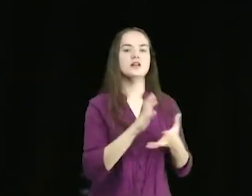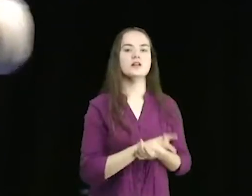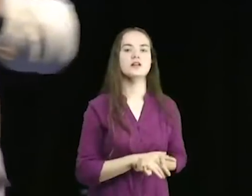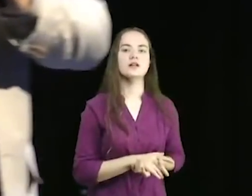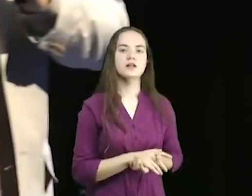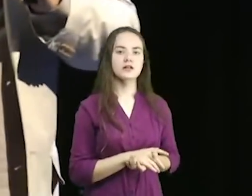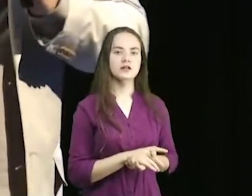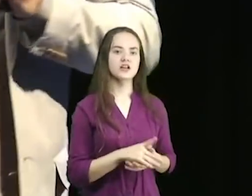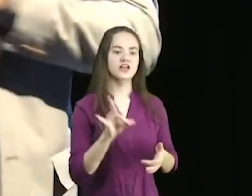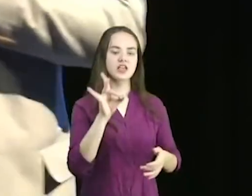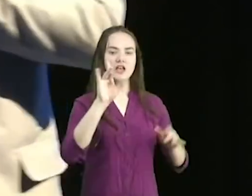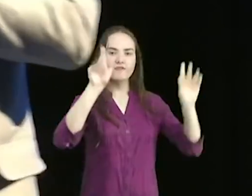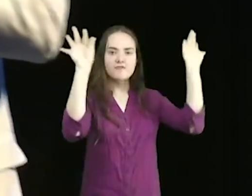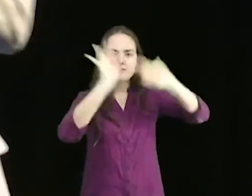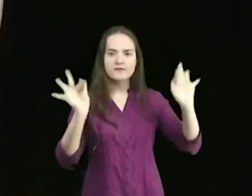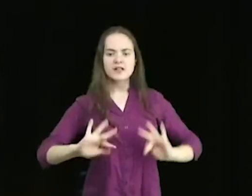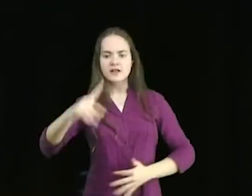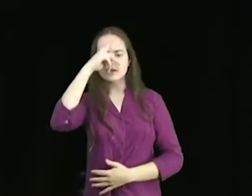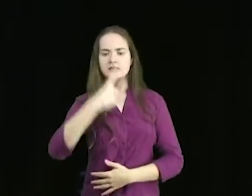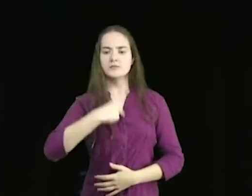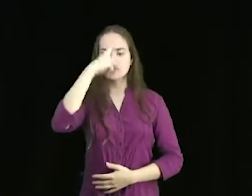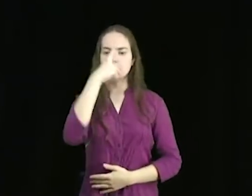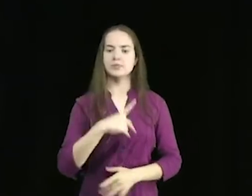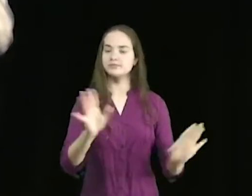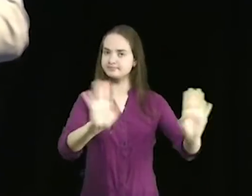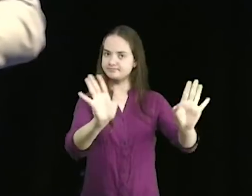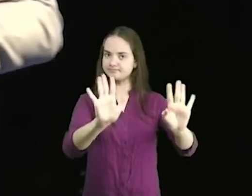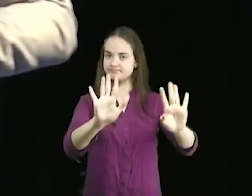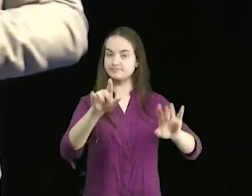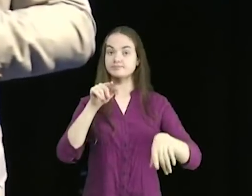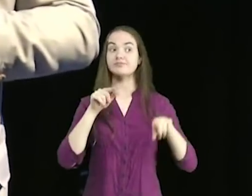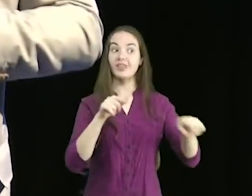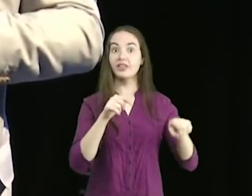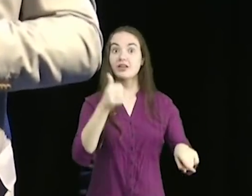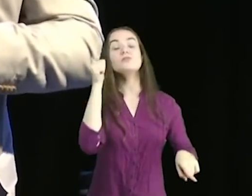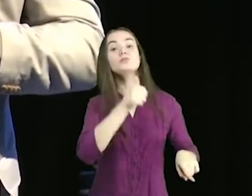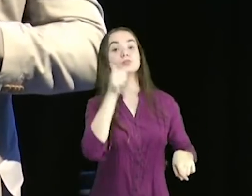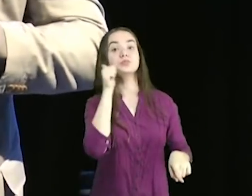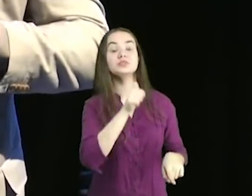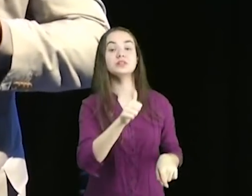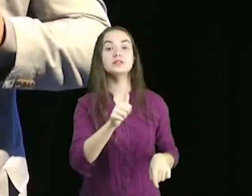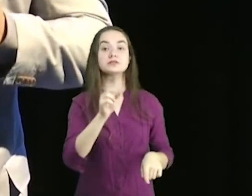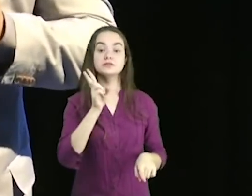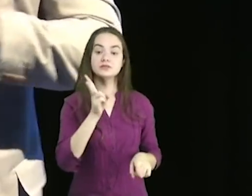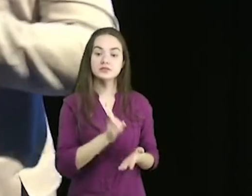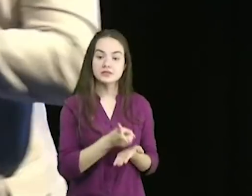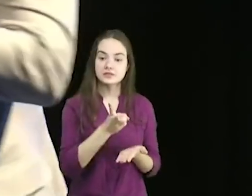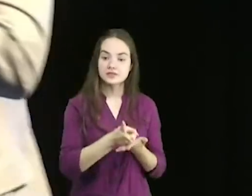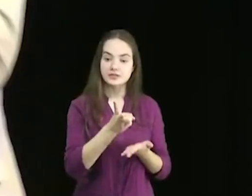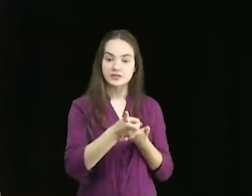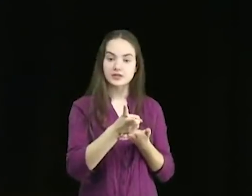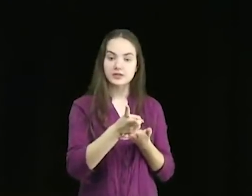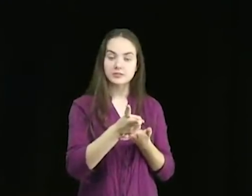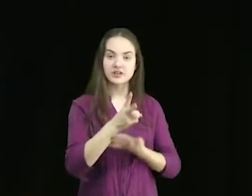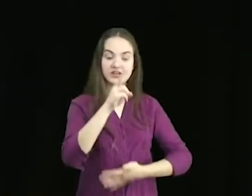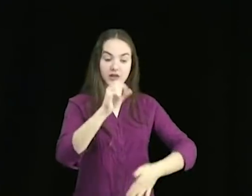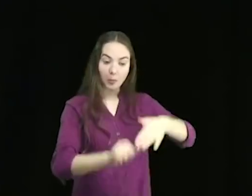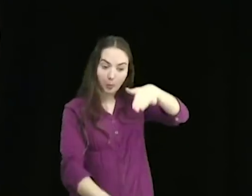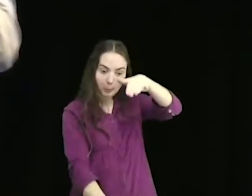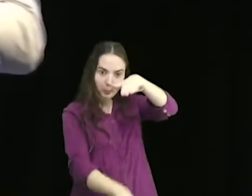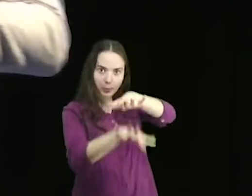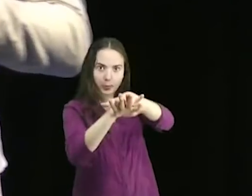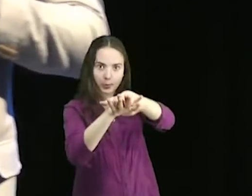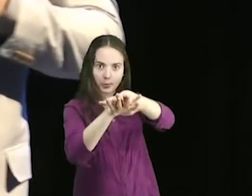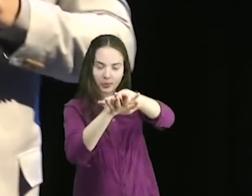ser feliz. Aí a ganância. Mas essa mulher, a cada vez que a vasilha fica